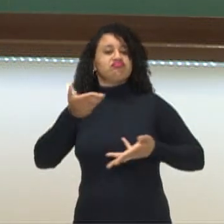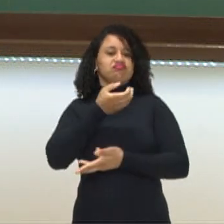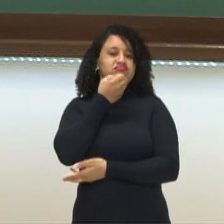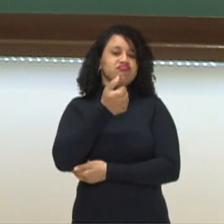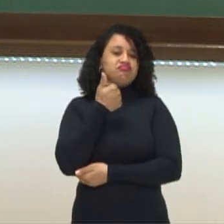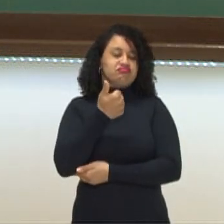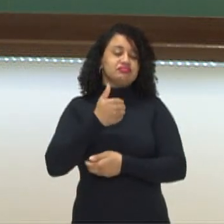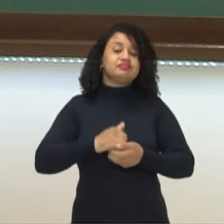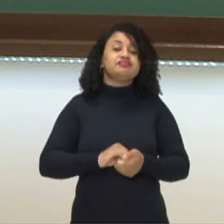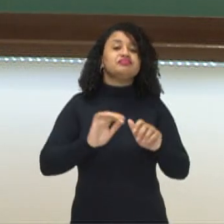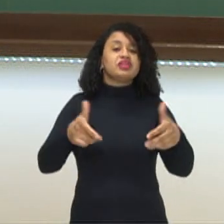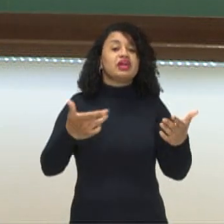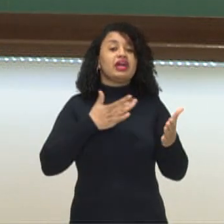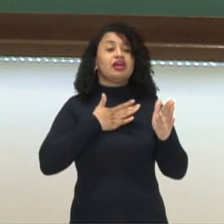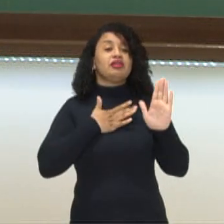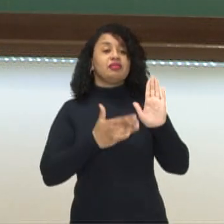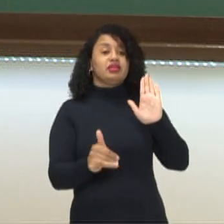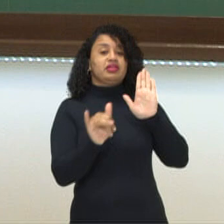minha identidade.